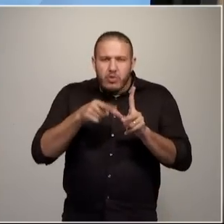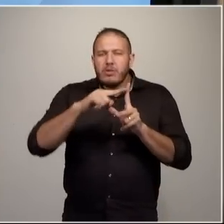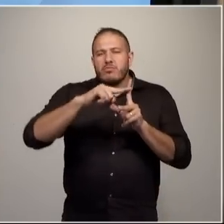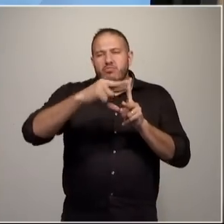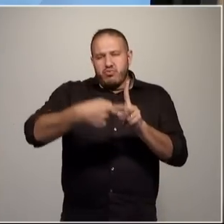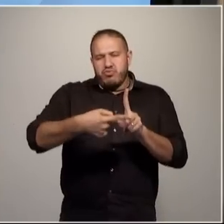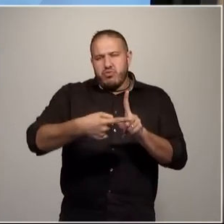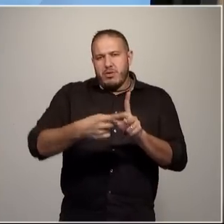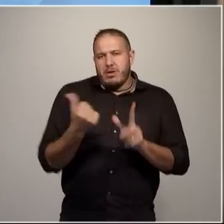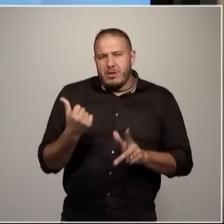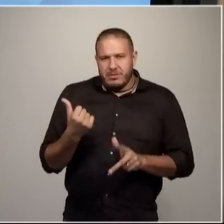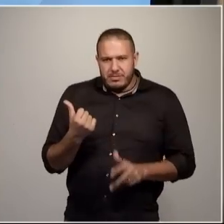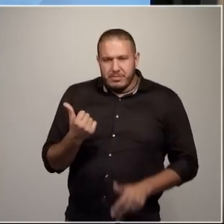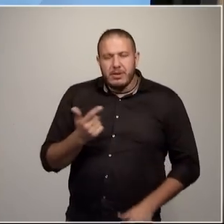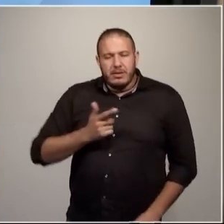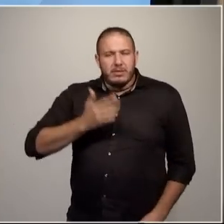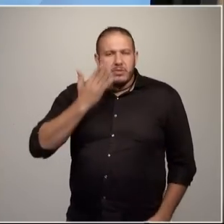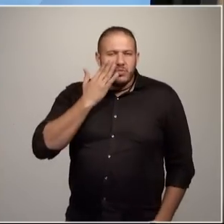seja,